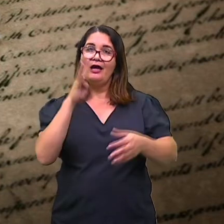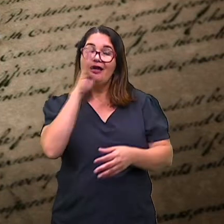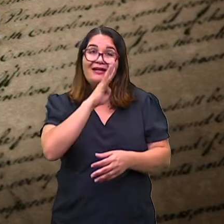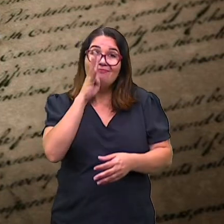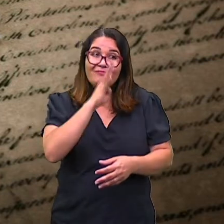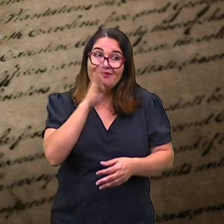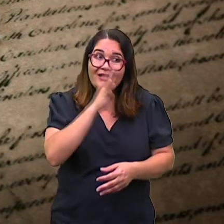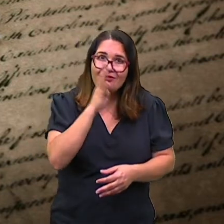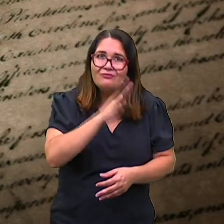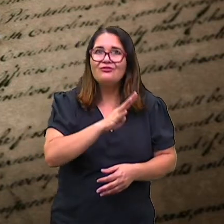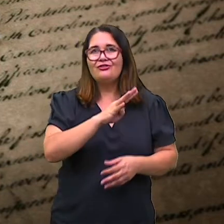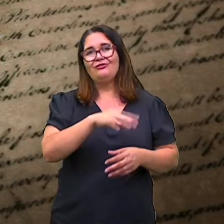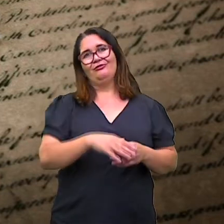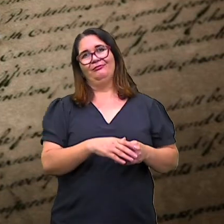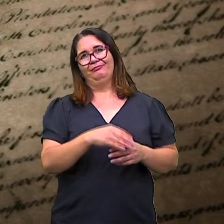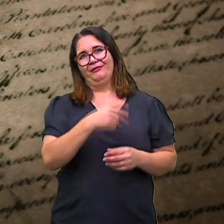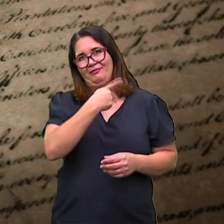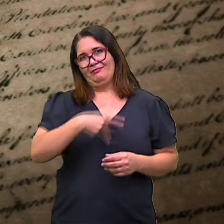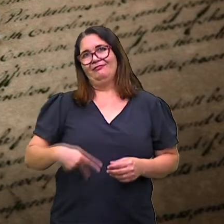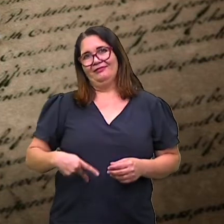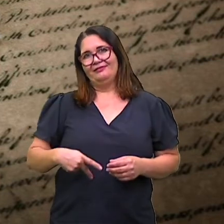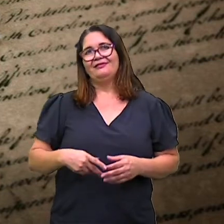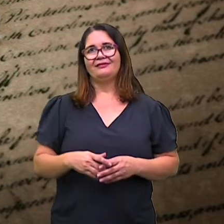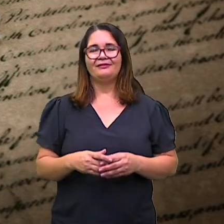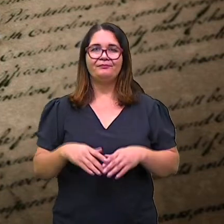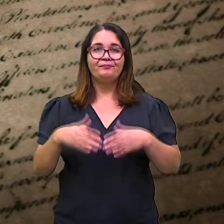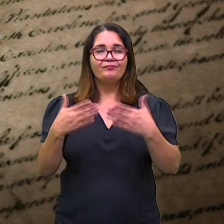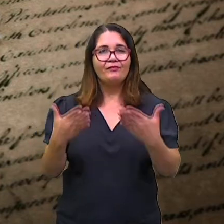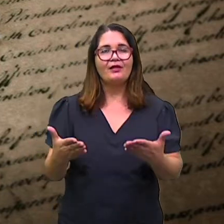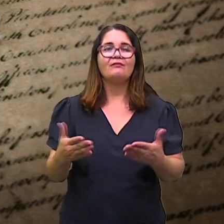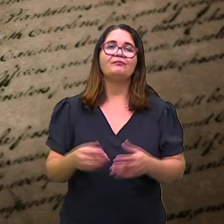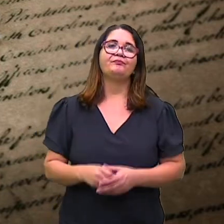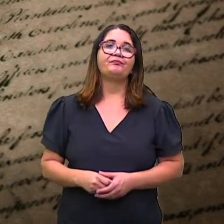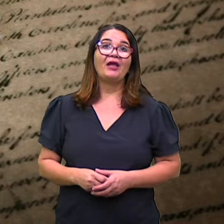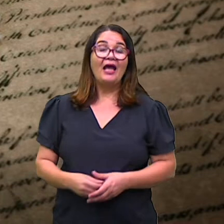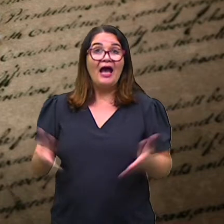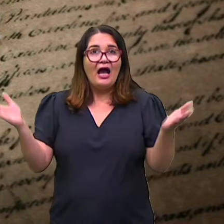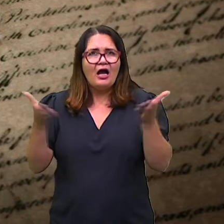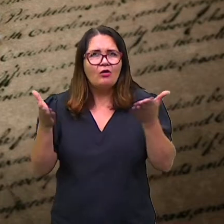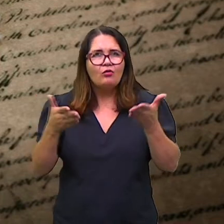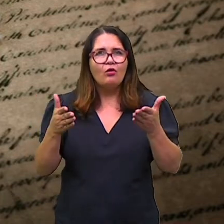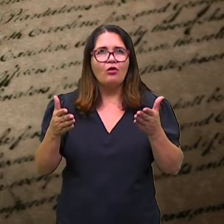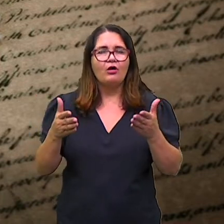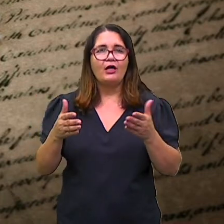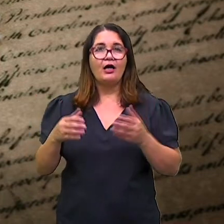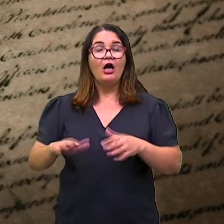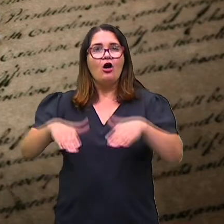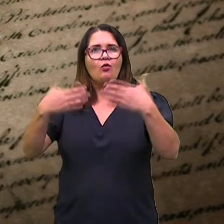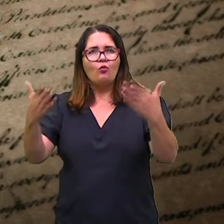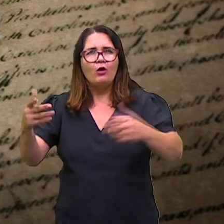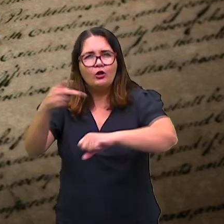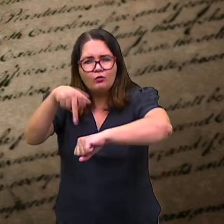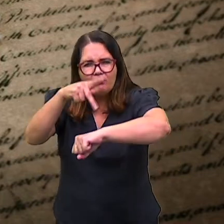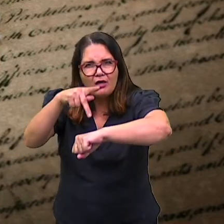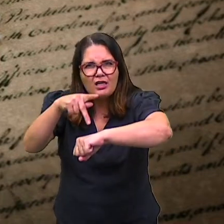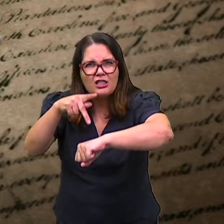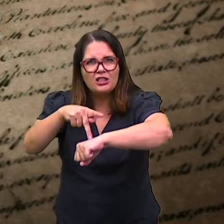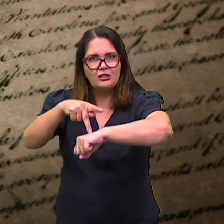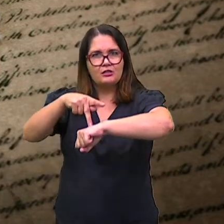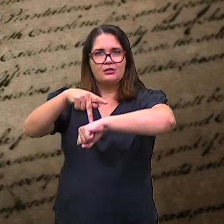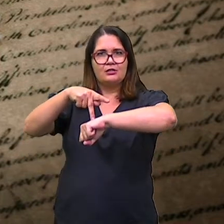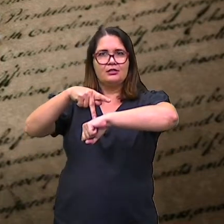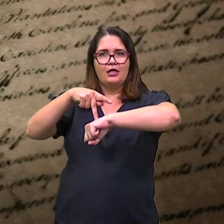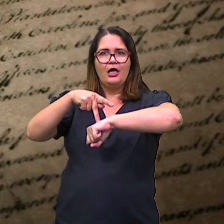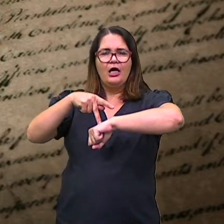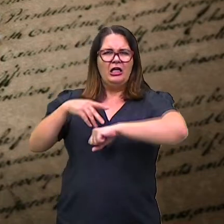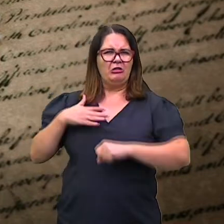Estudantes, quando o povo vai para as ruas cobrar por políticas que visam